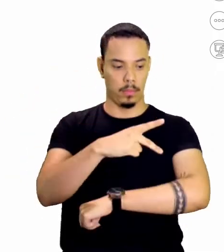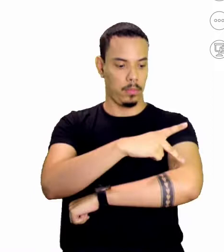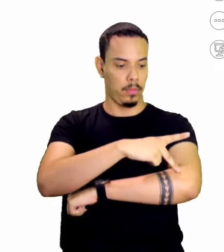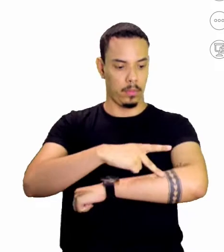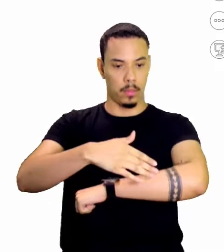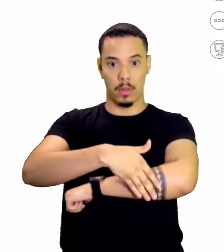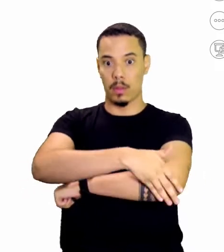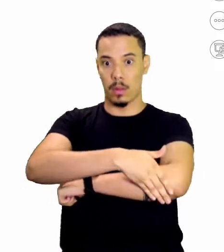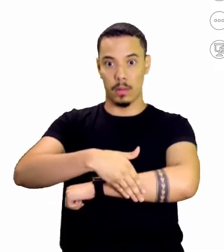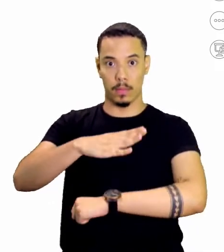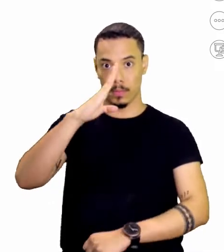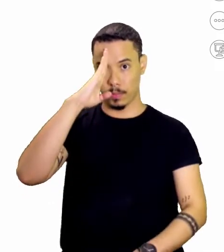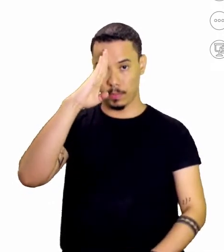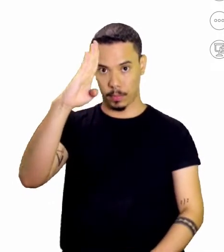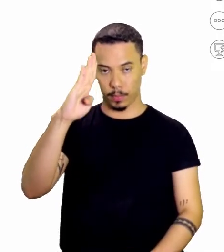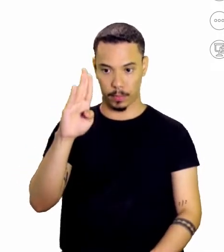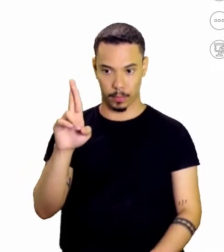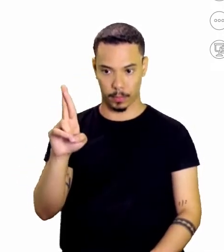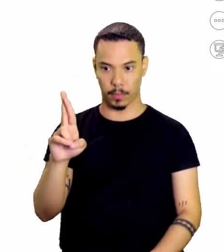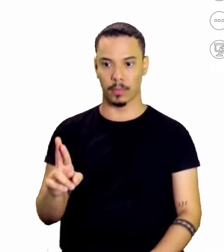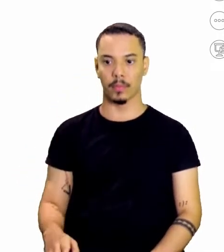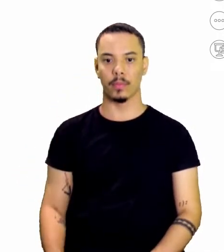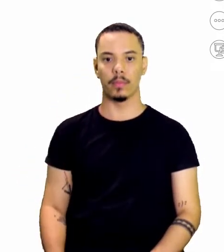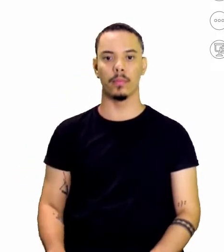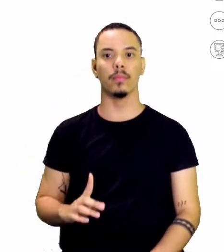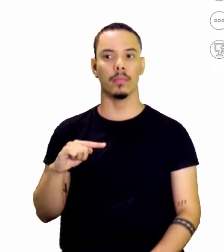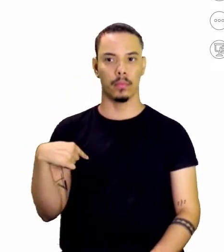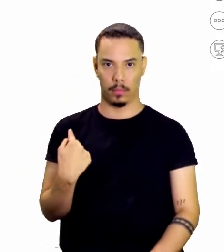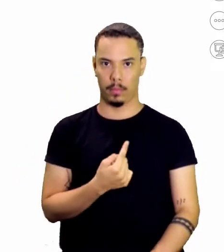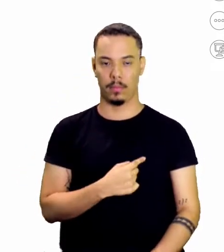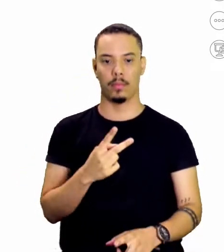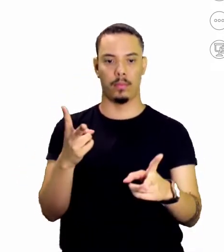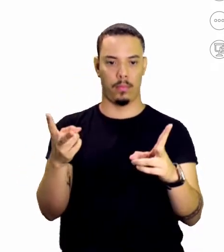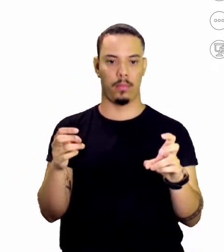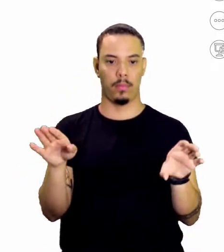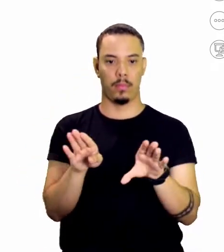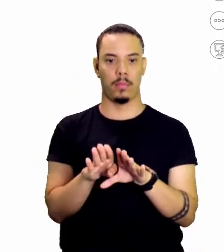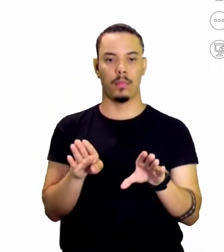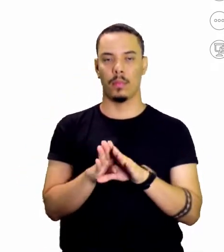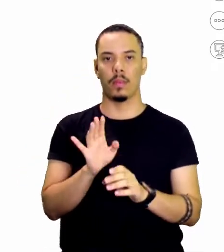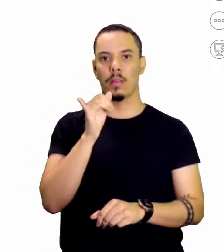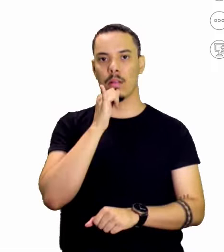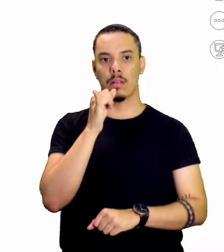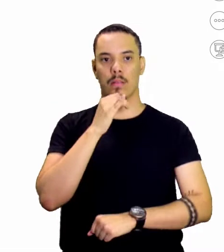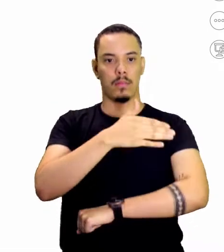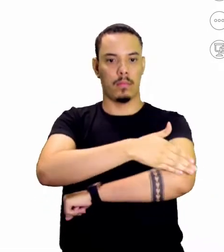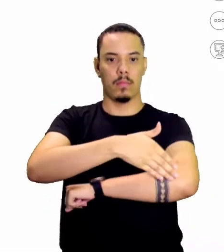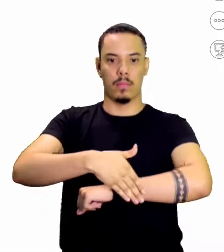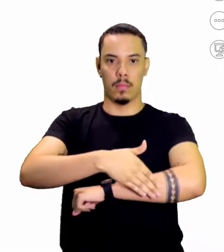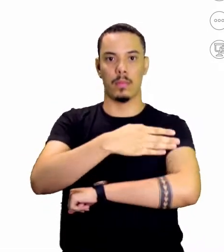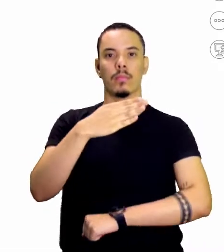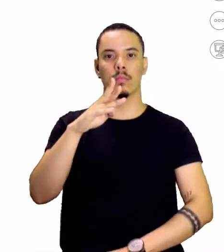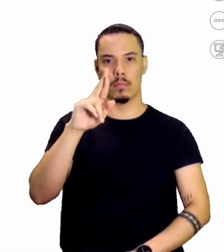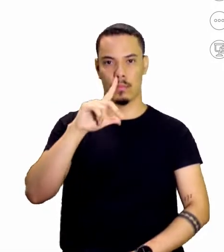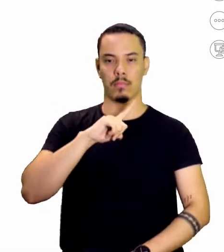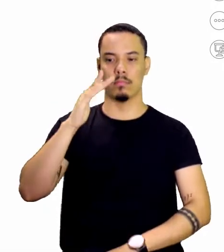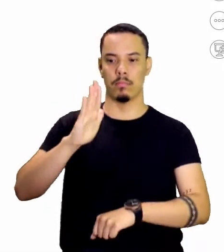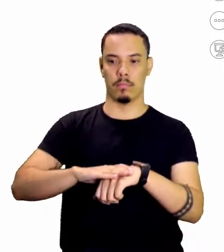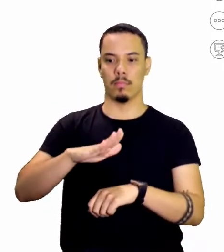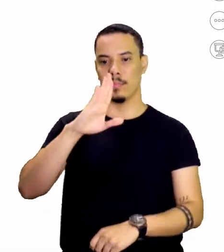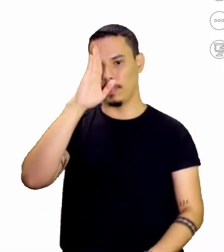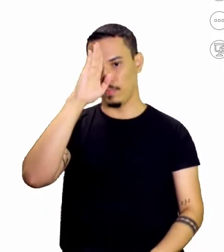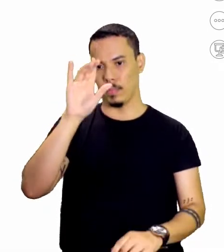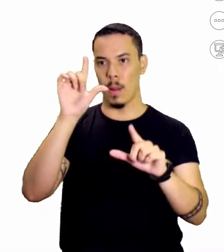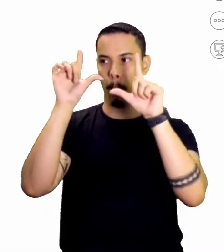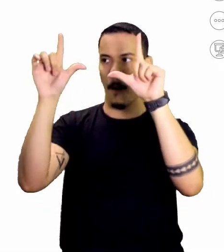né Justamente a gente percebe assim por exemplo quando se anda numa BR que é mais finalizado né Principalmente